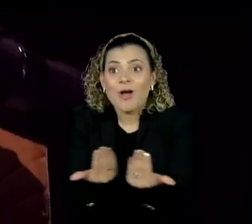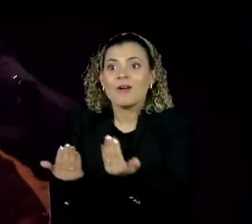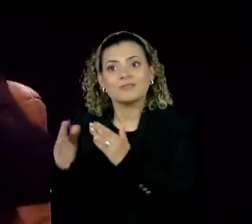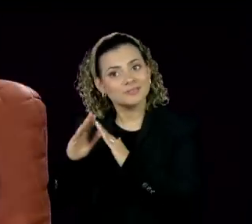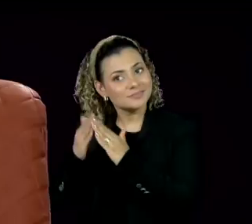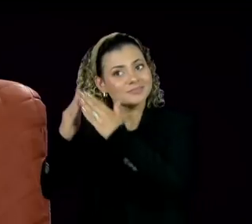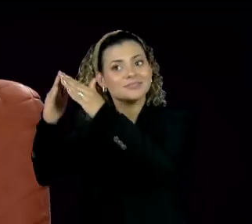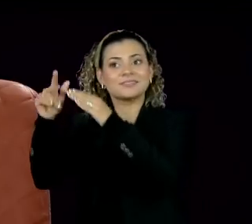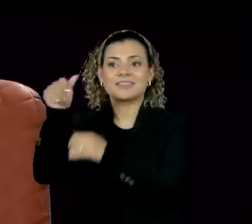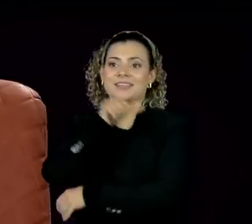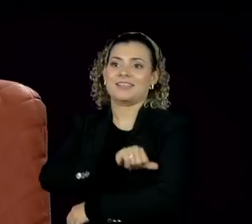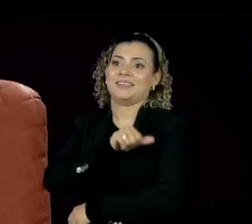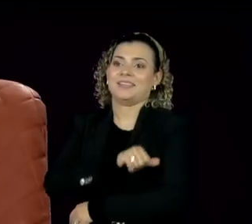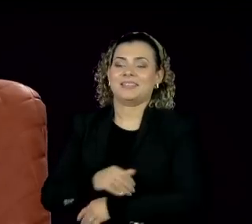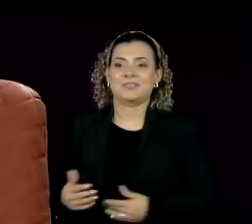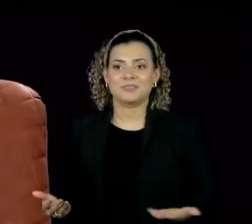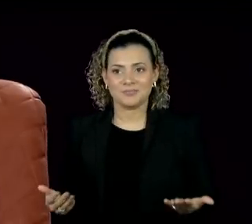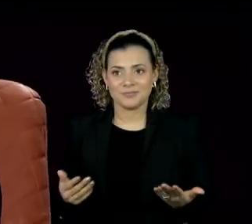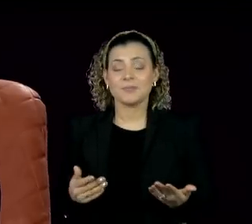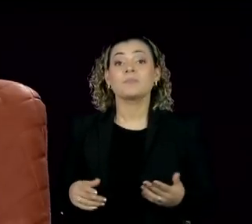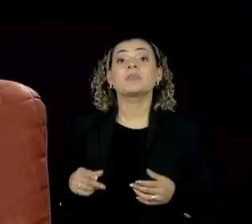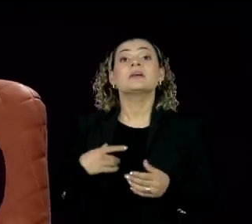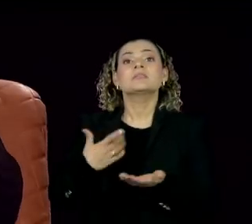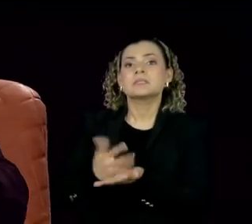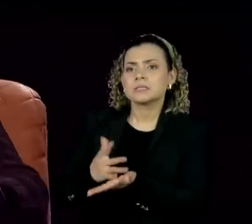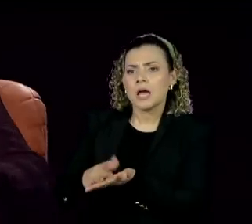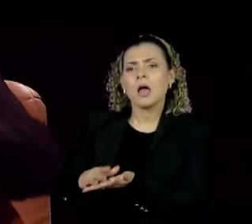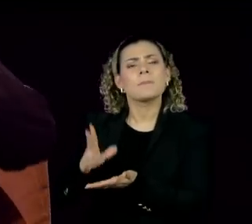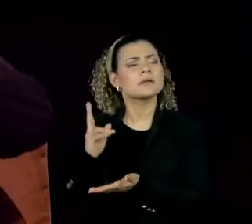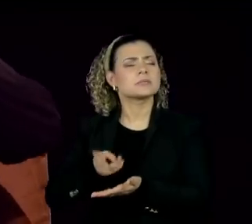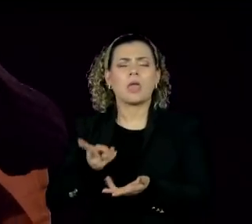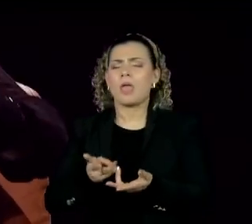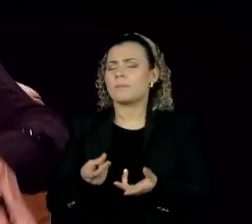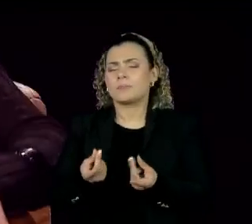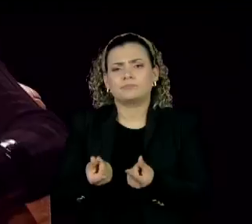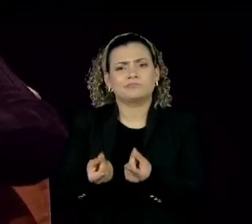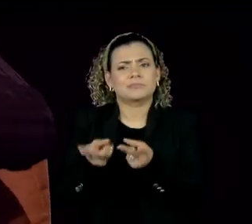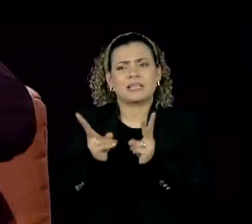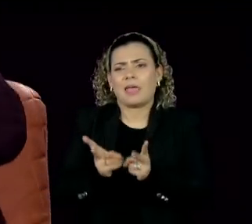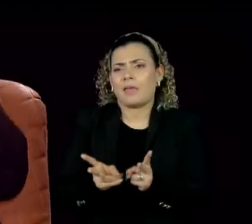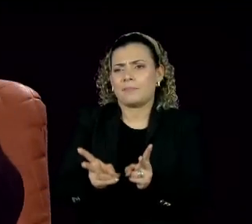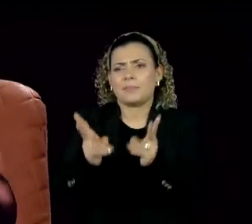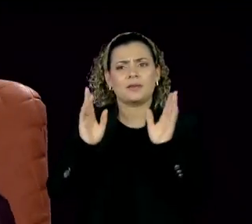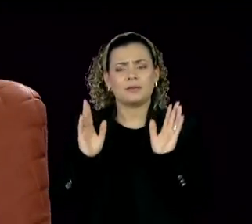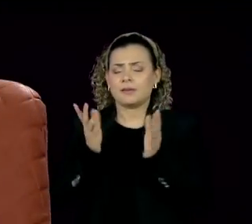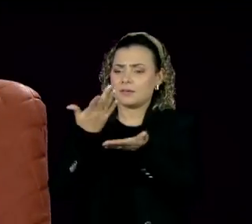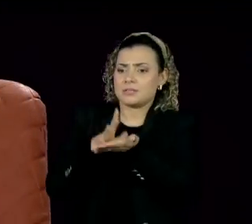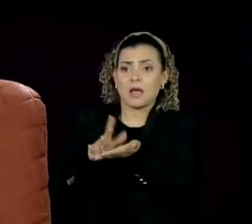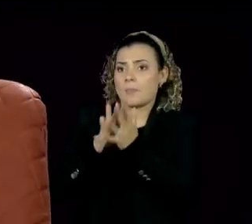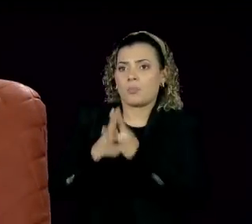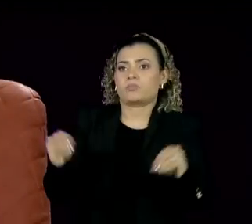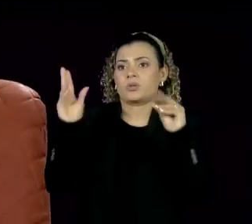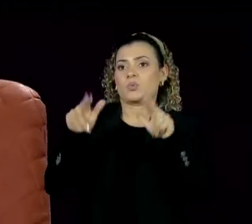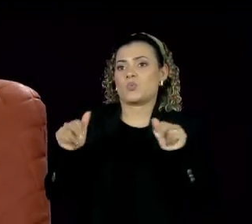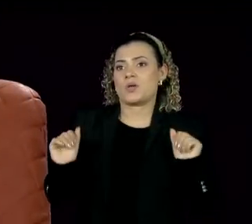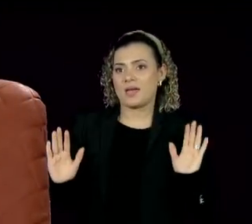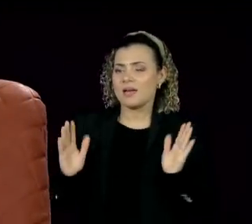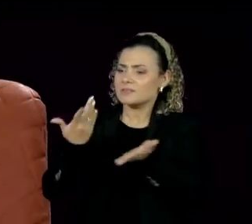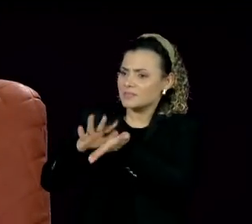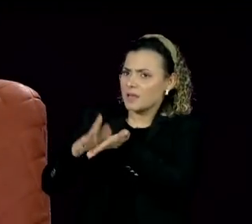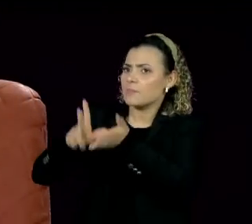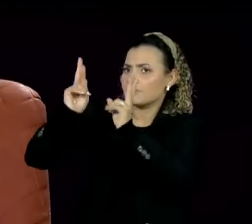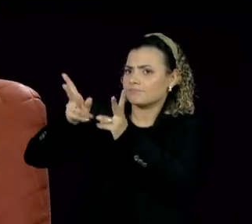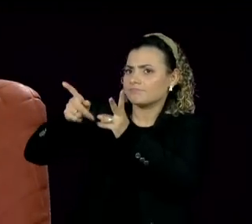morros cariocas, né? Claro que o samba sempre vai ter seu lugar, ali é o lugar da escola de samba, ali é o lugar, né, dos sambistas e